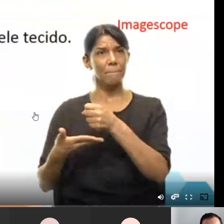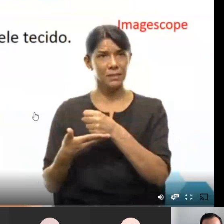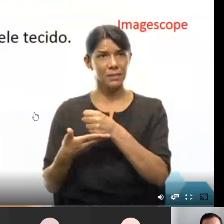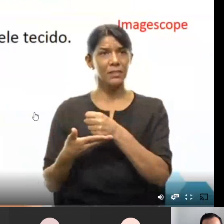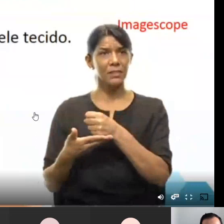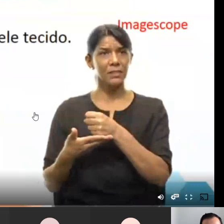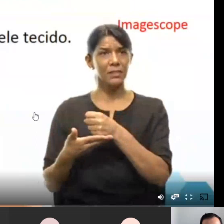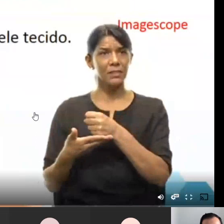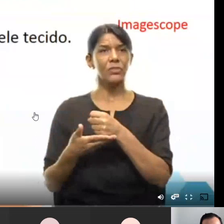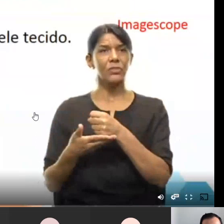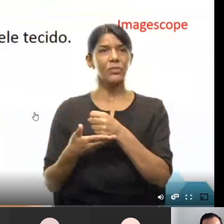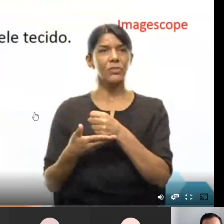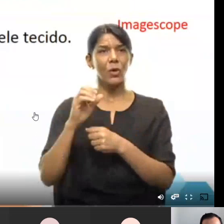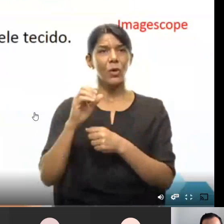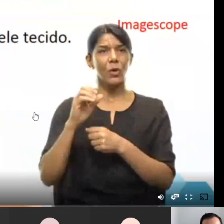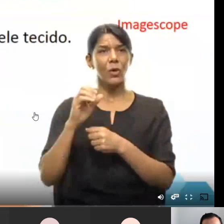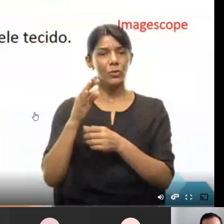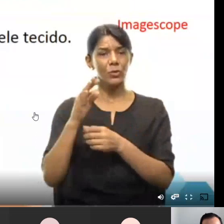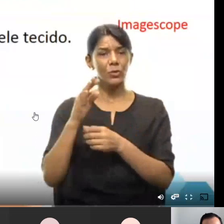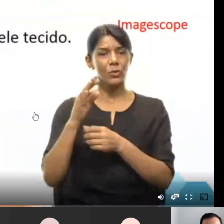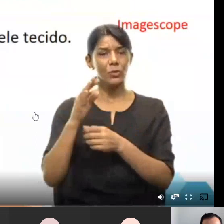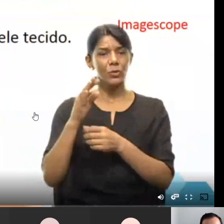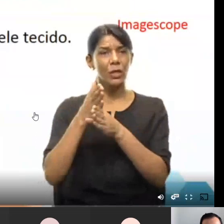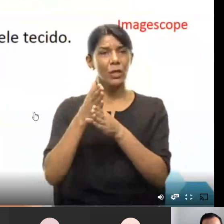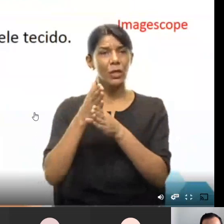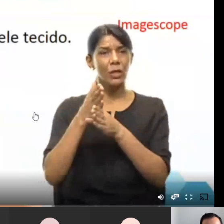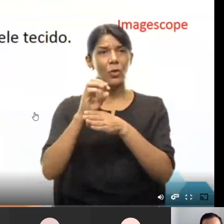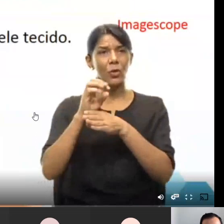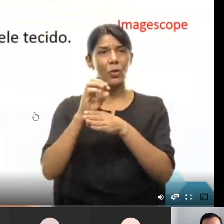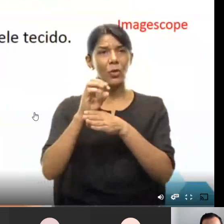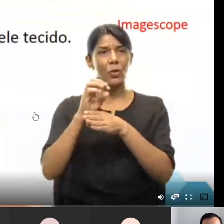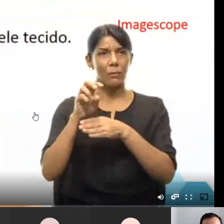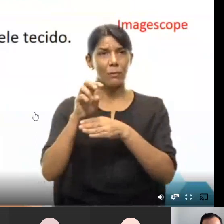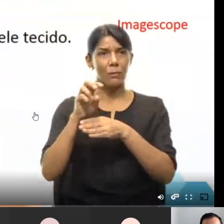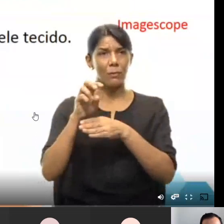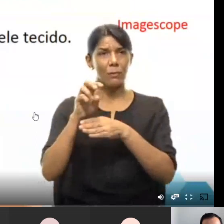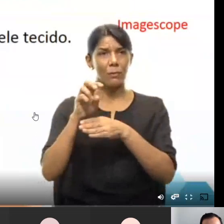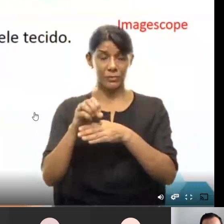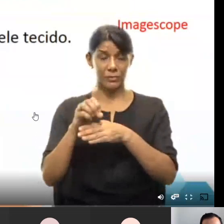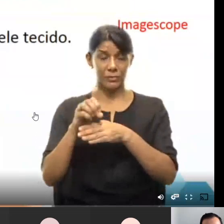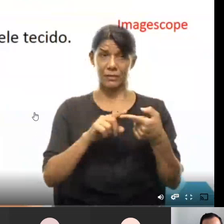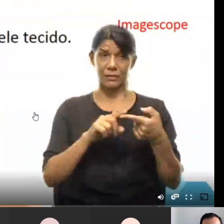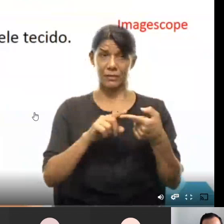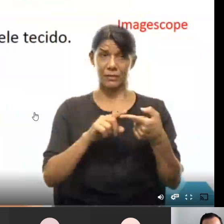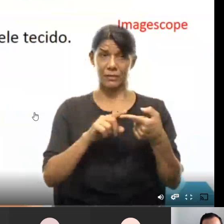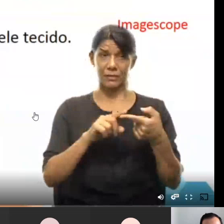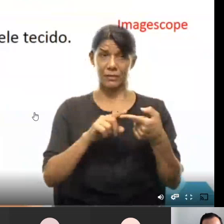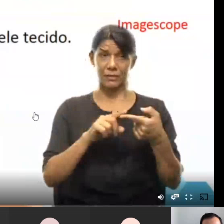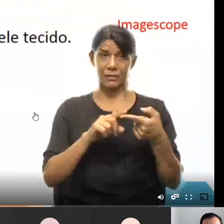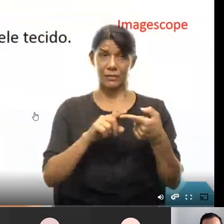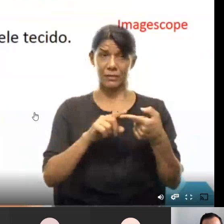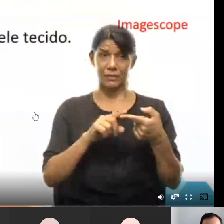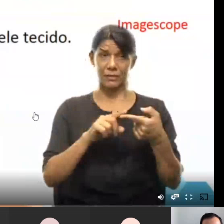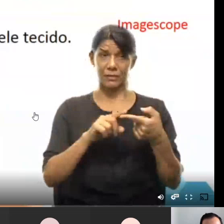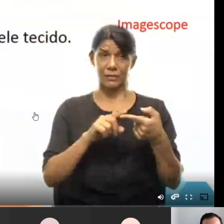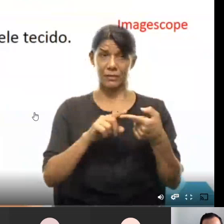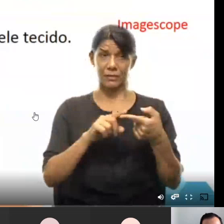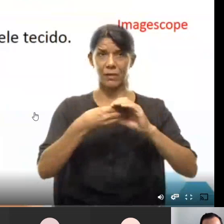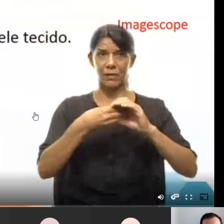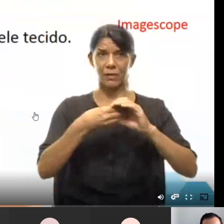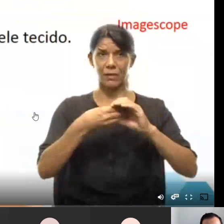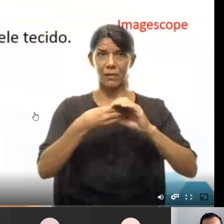cortes histológicos de tumoração maligna. A anaplasia, que está relacionada a células que não deveriam estar